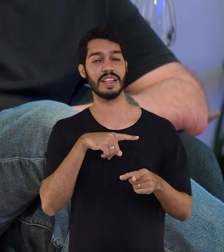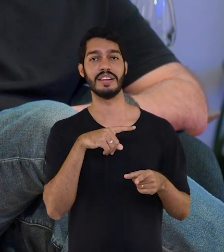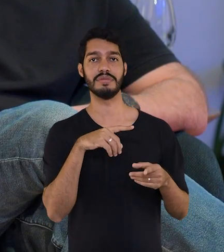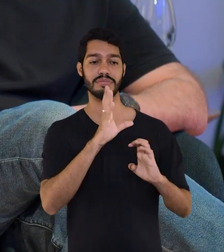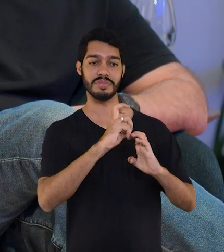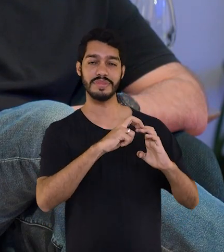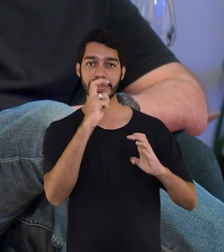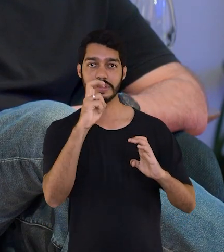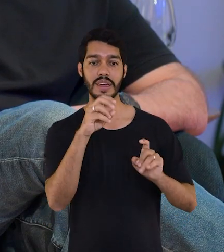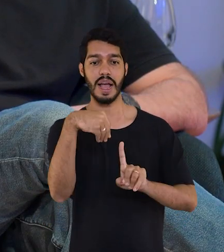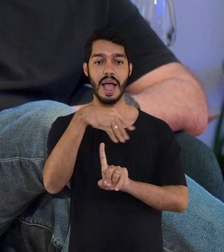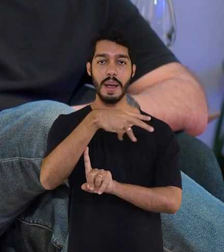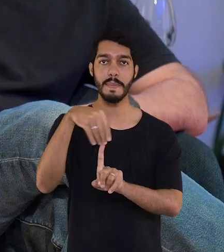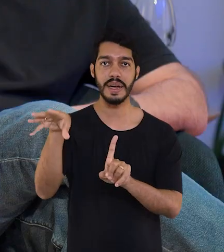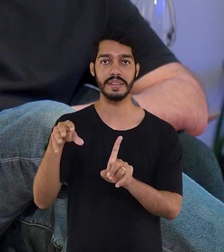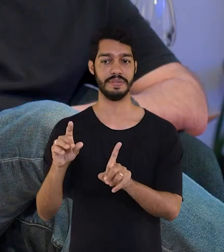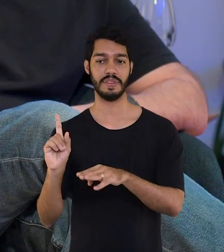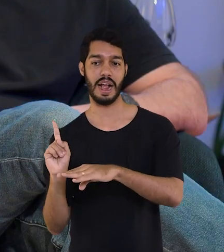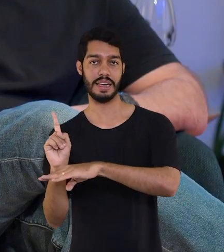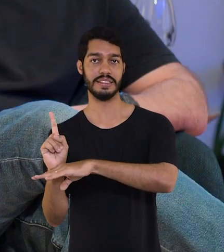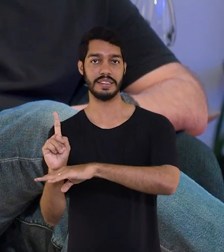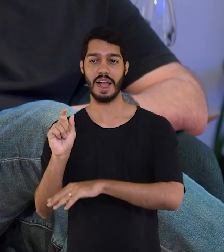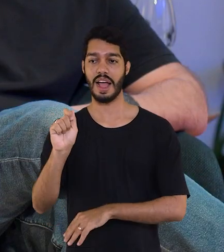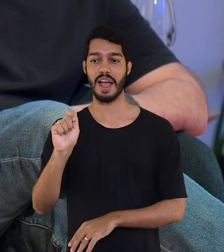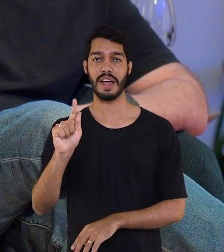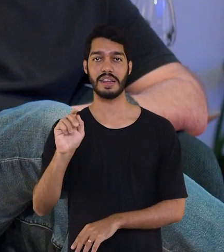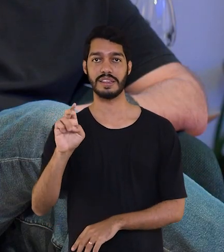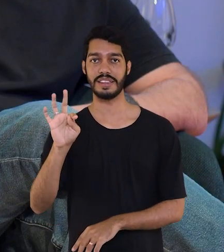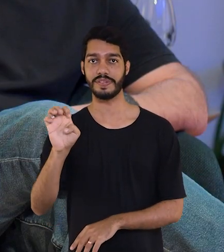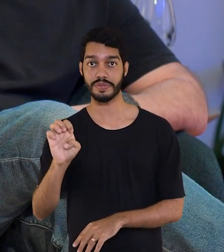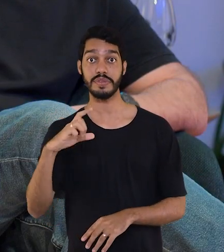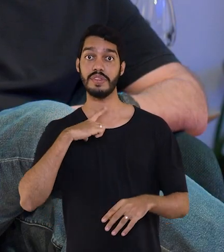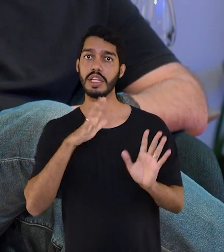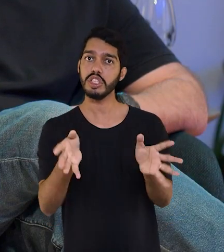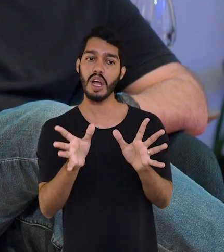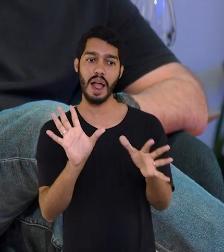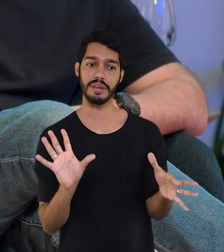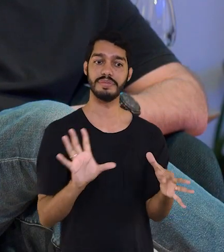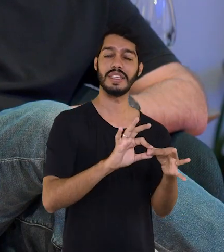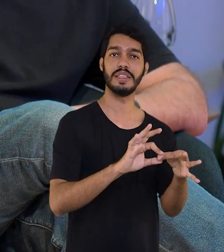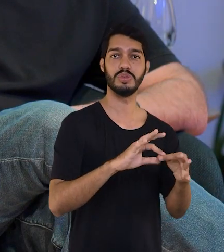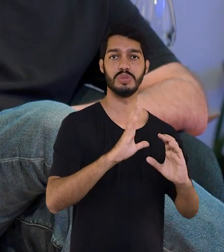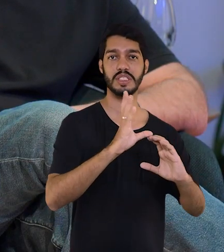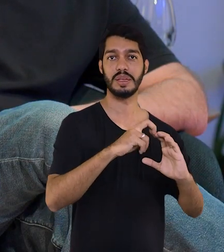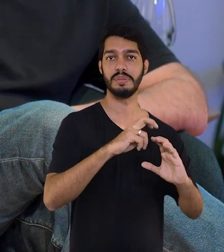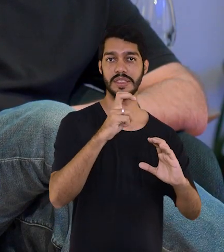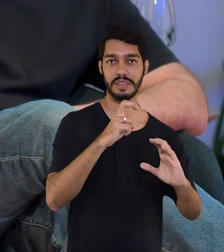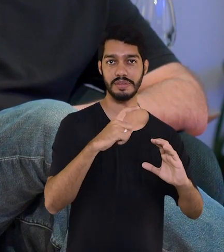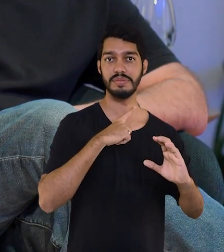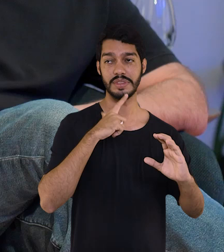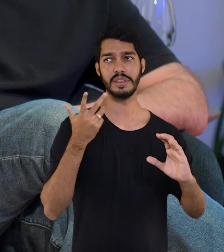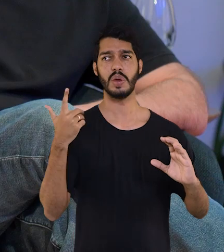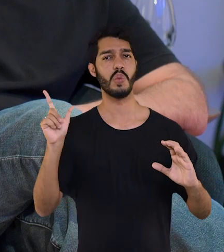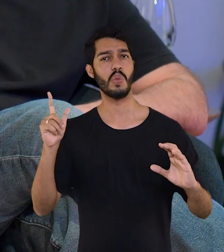parte da programação. Então, os agentes, as APIs, elas são funcionalidades que já existem hoje dentro da licença do ChatGPT.